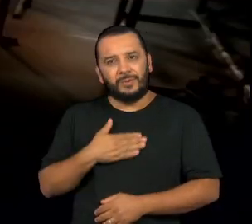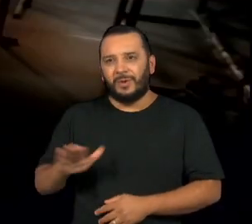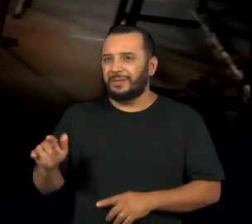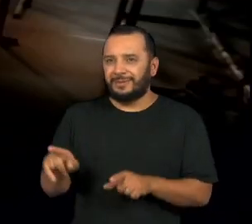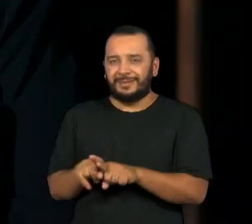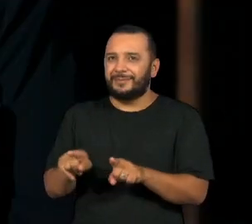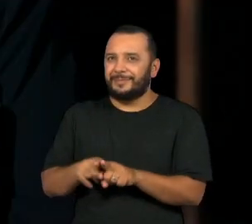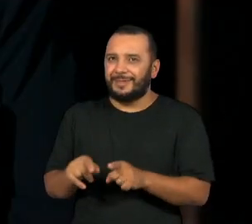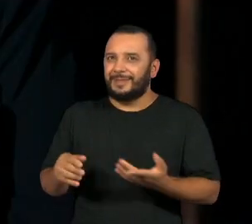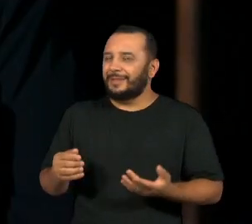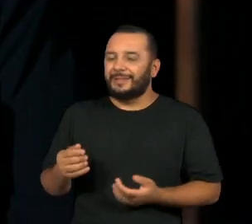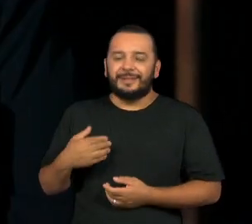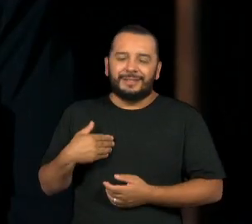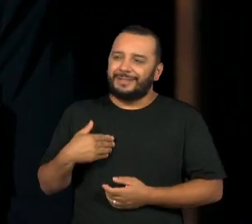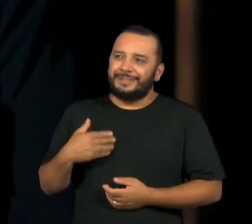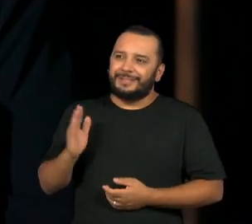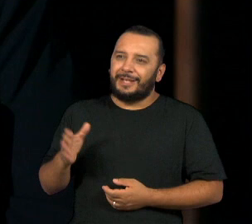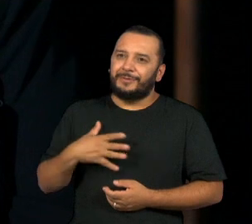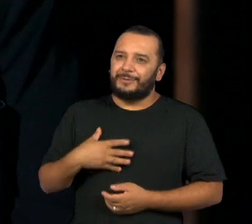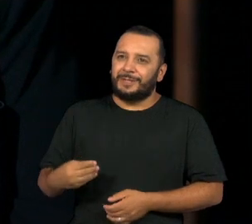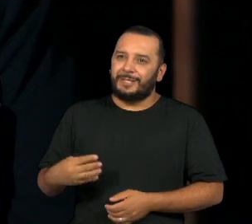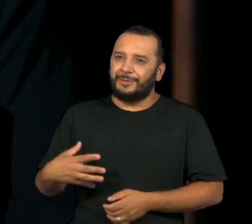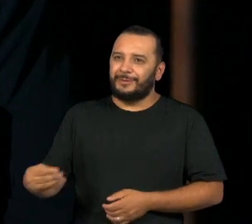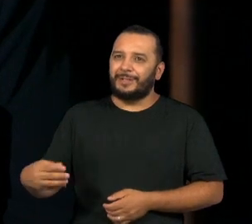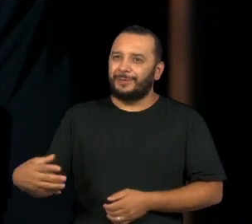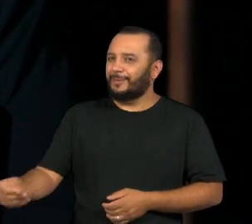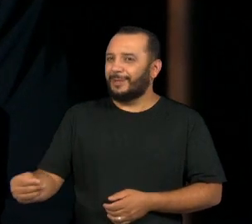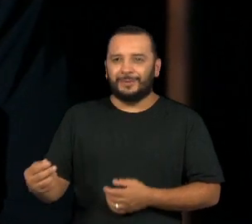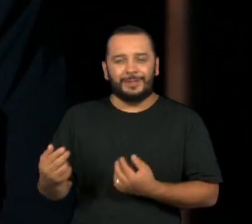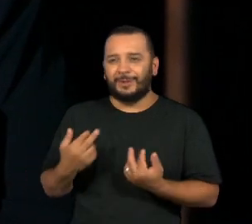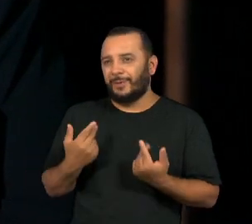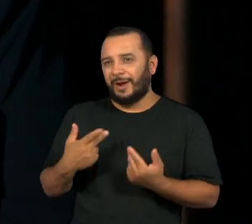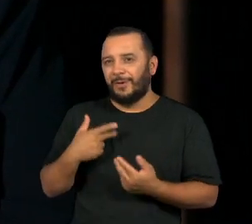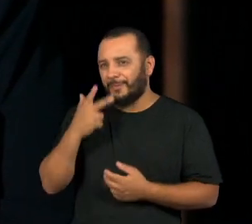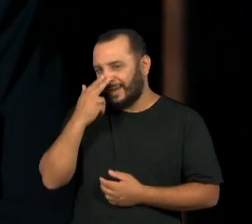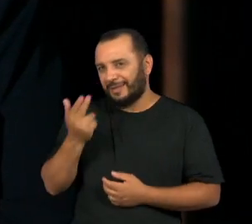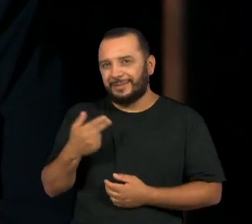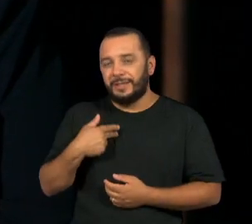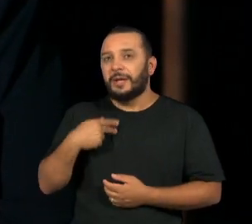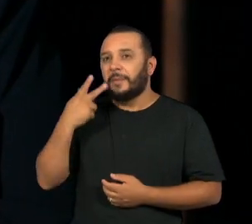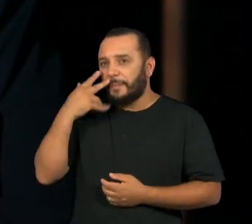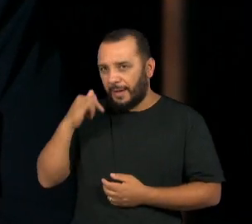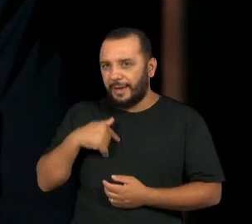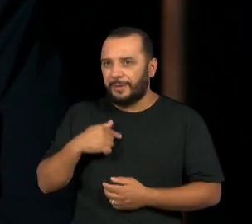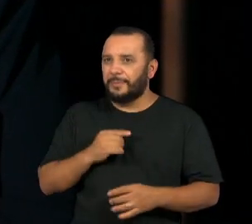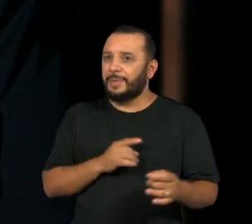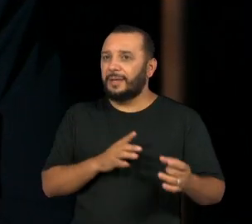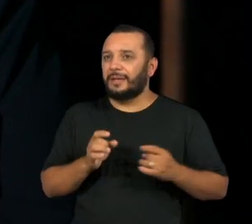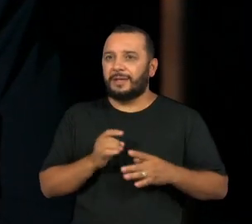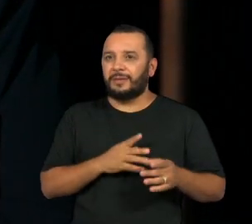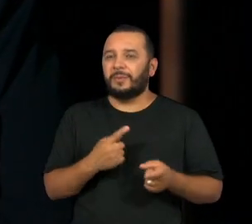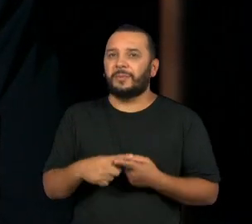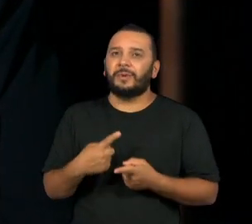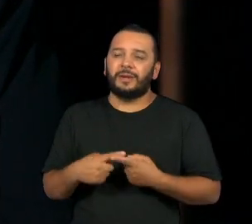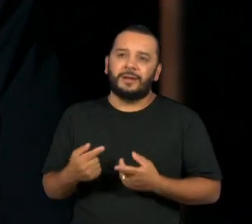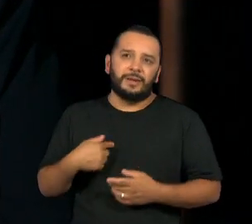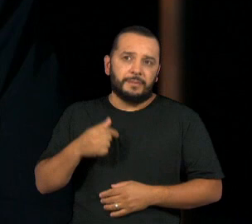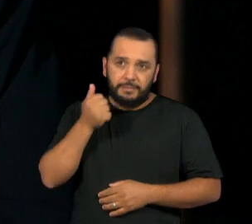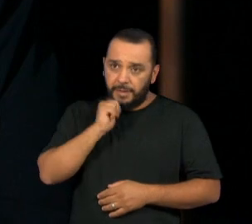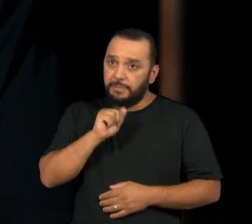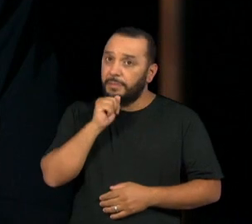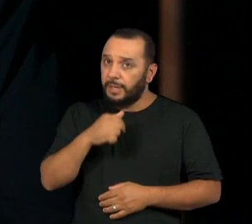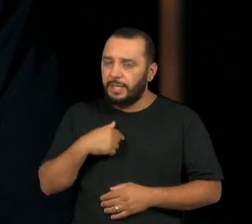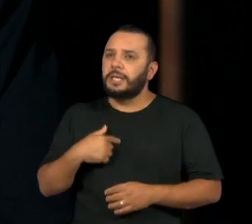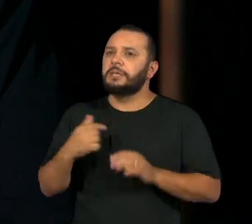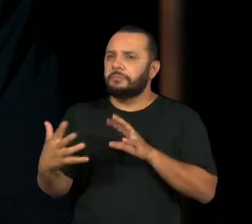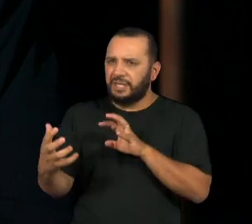são filhos dos filhos e os filhos são pais dos pais. Mas o meu pai me dava um pouquinho de medo, porque a minha mãe ela era briguenta que nem